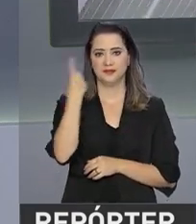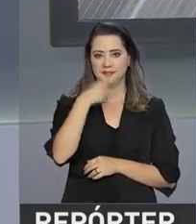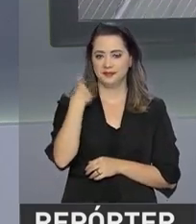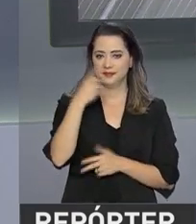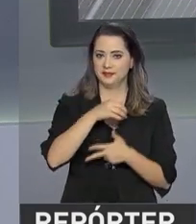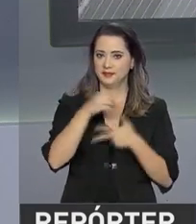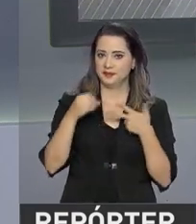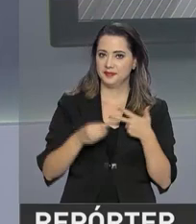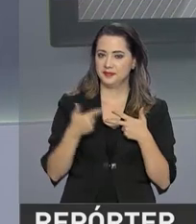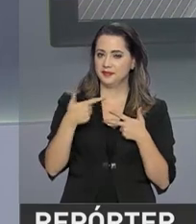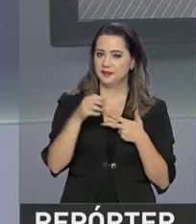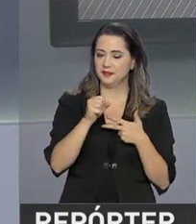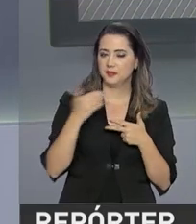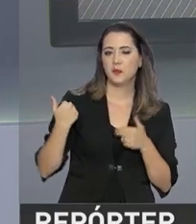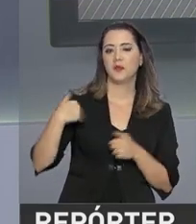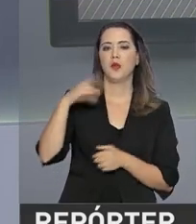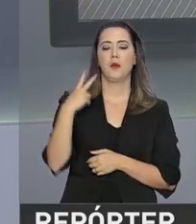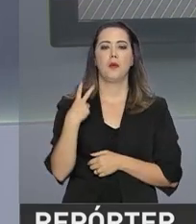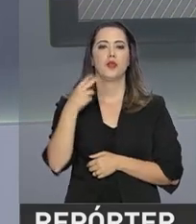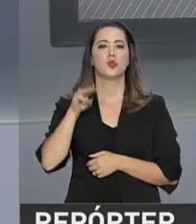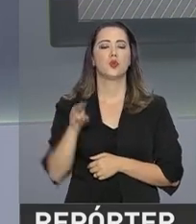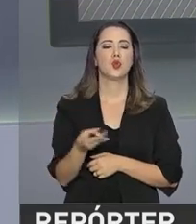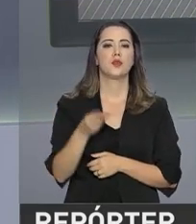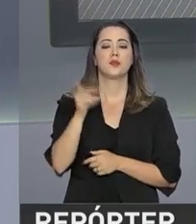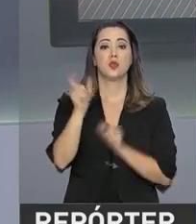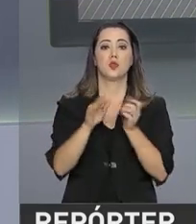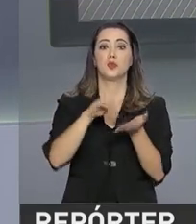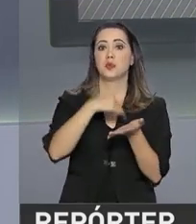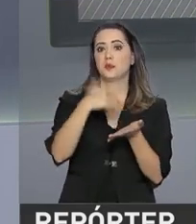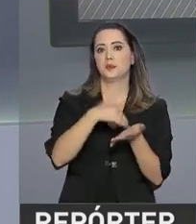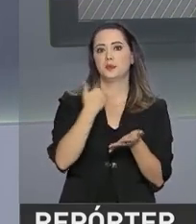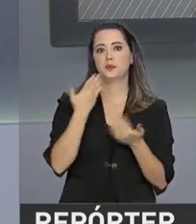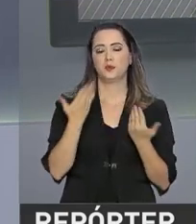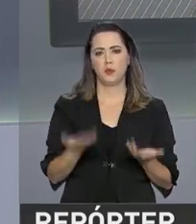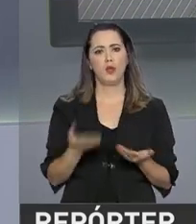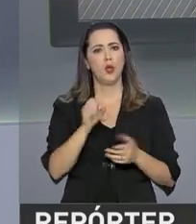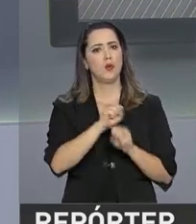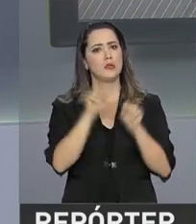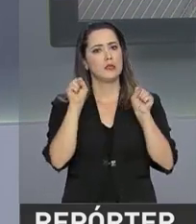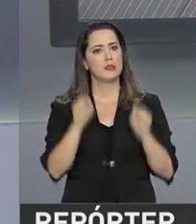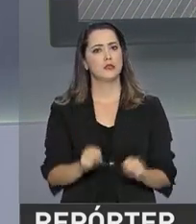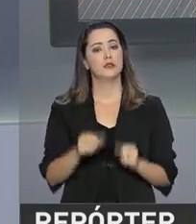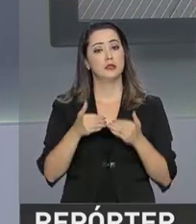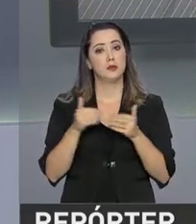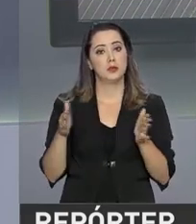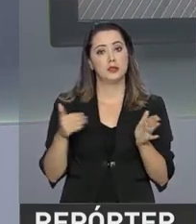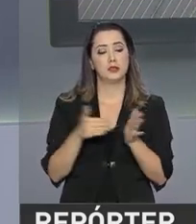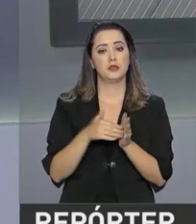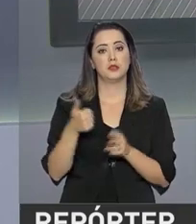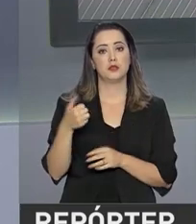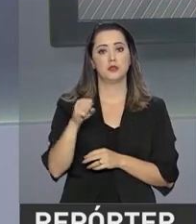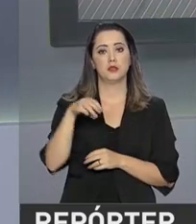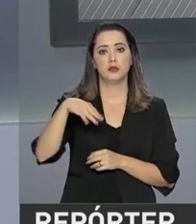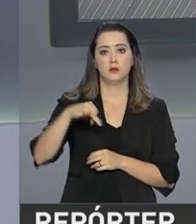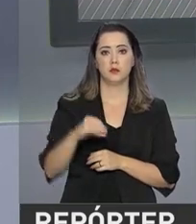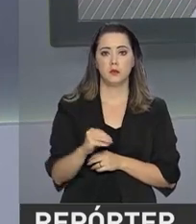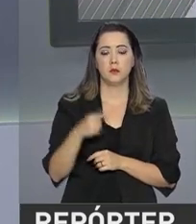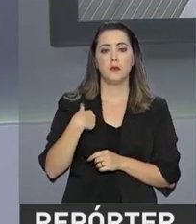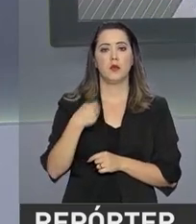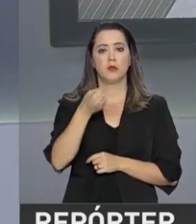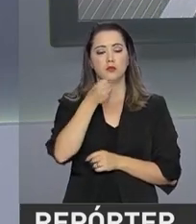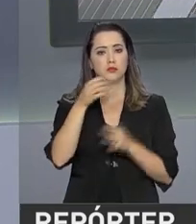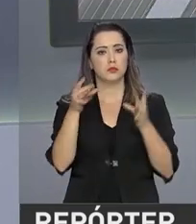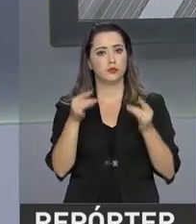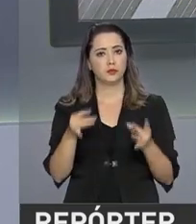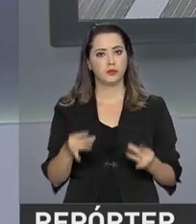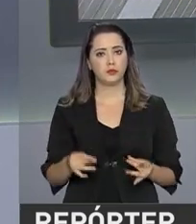ver nem 2018 já tinha mais de 2 milhões de candidatos o sistema de inscrição fica aberto até o dia 18 de maio eo